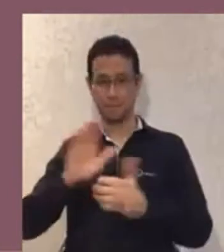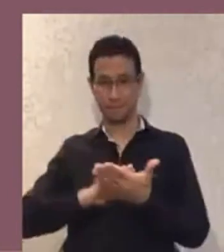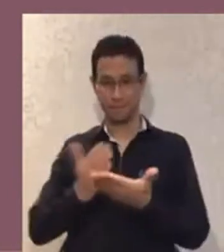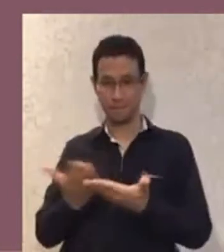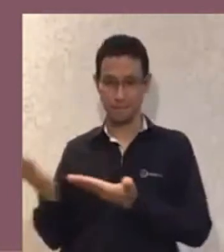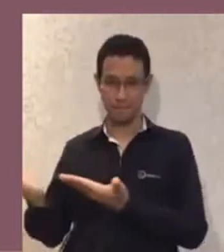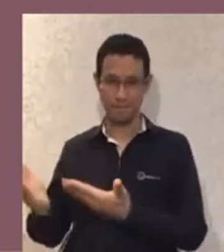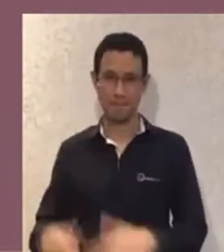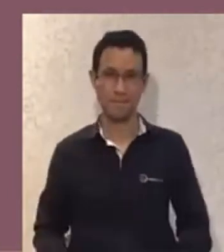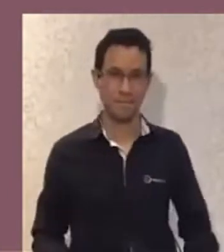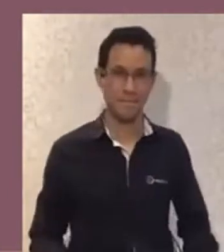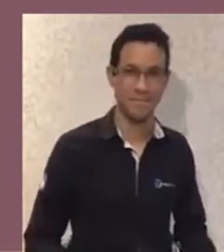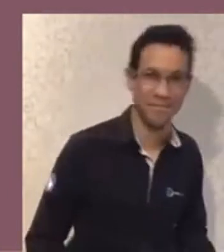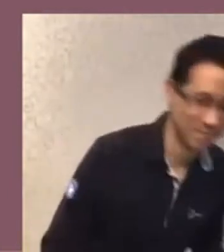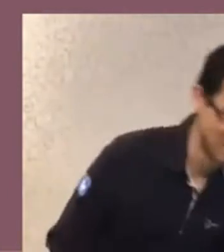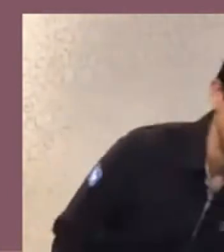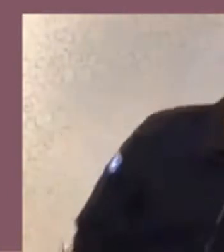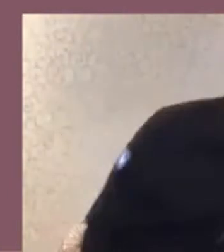Professora,